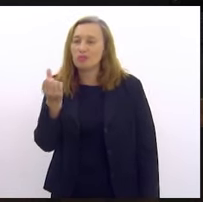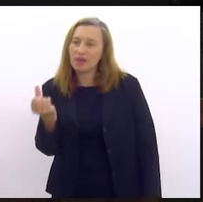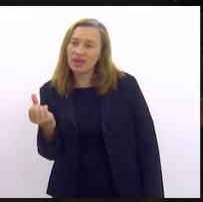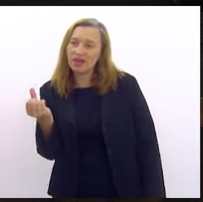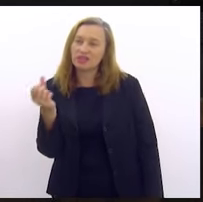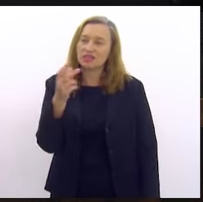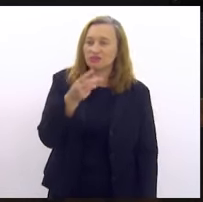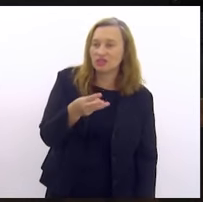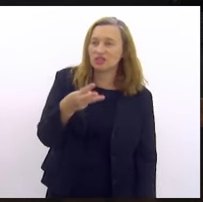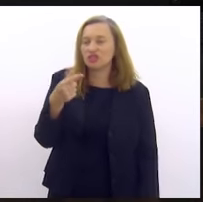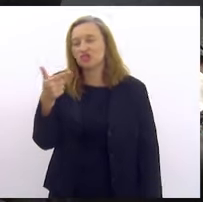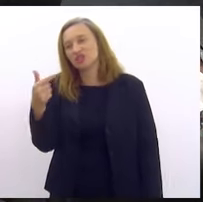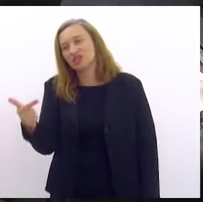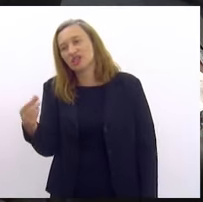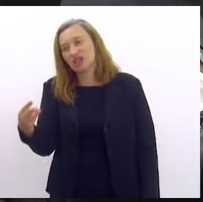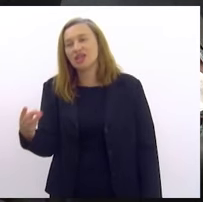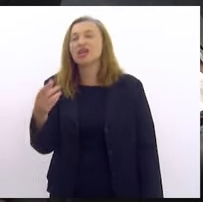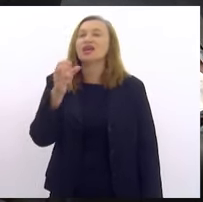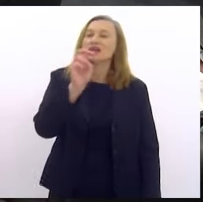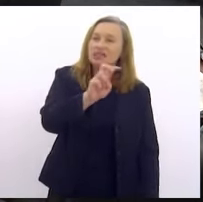516/23,